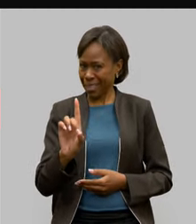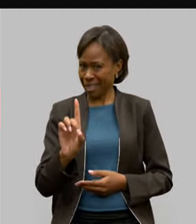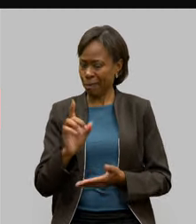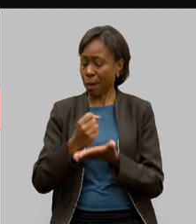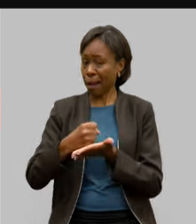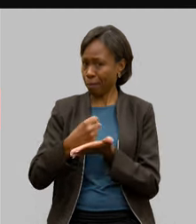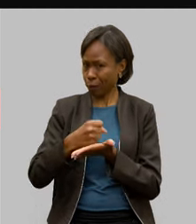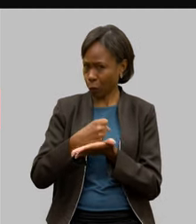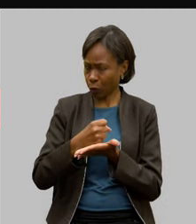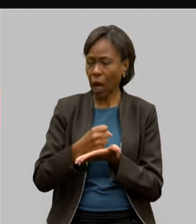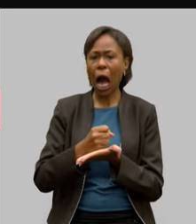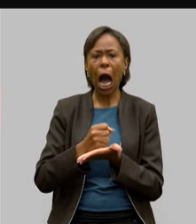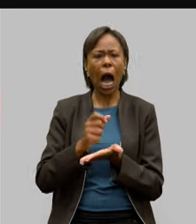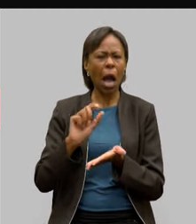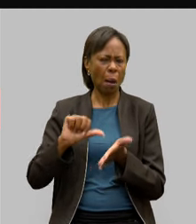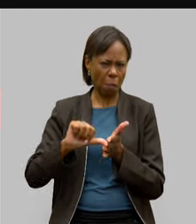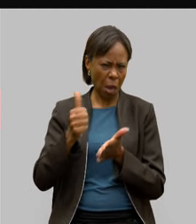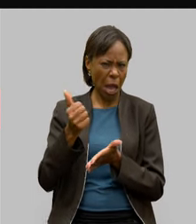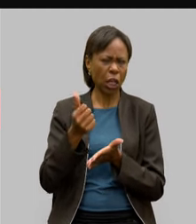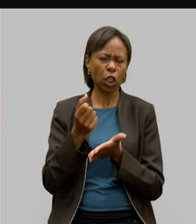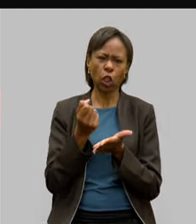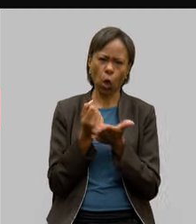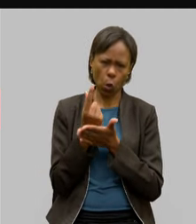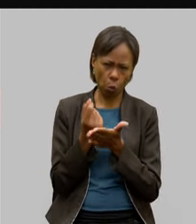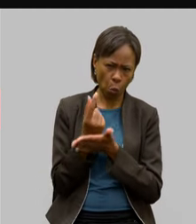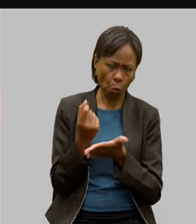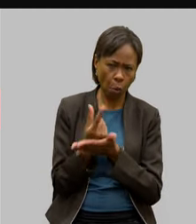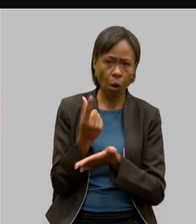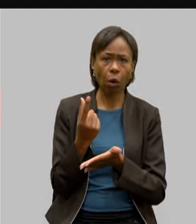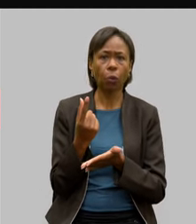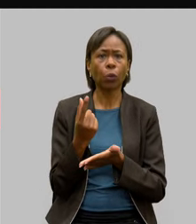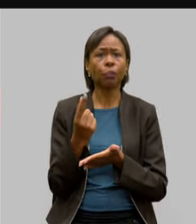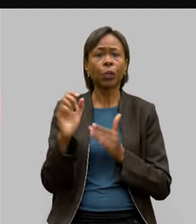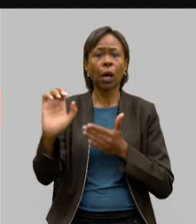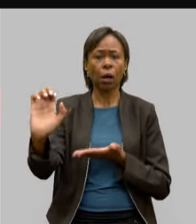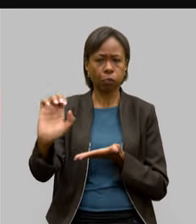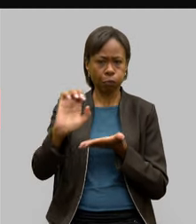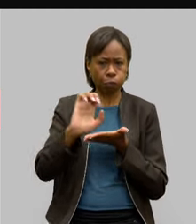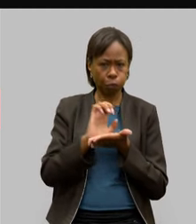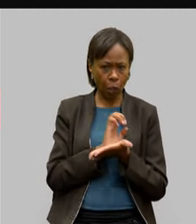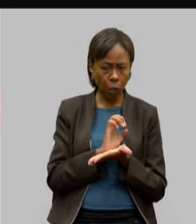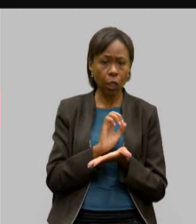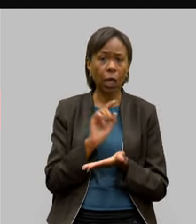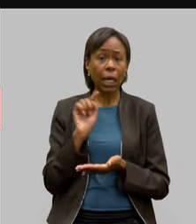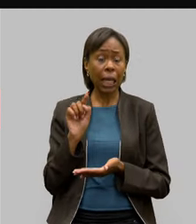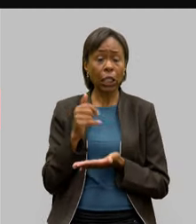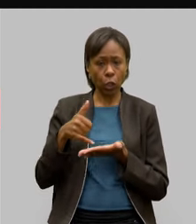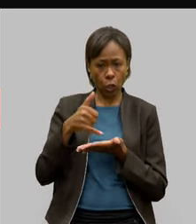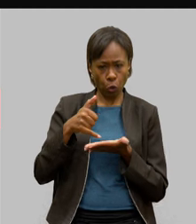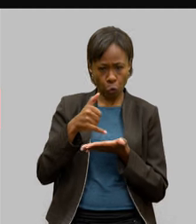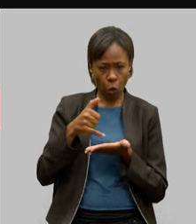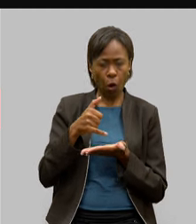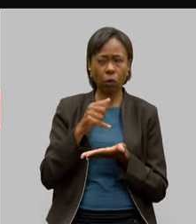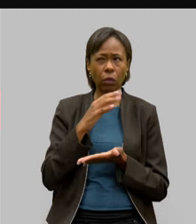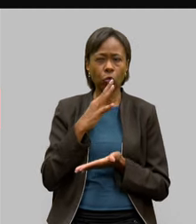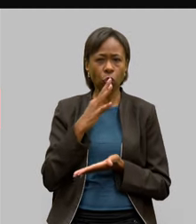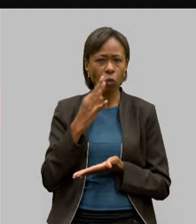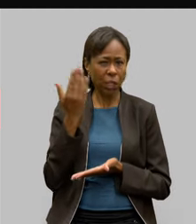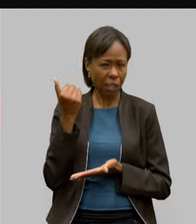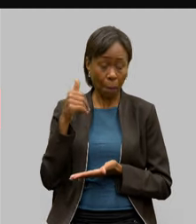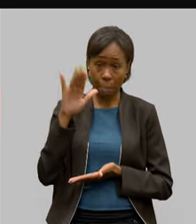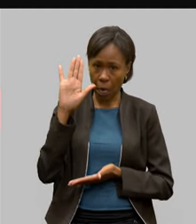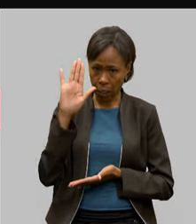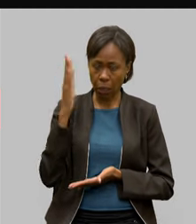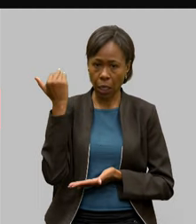primeiras ações de ampol de desse R Oil que era o mais conhecido na época o que era usado e a gente fez